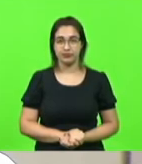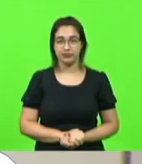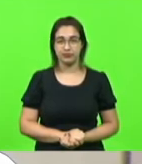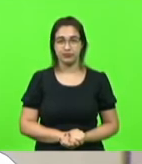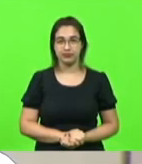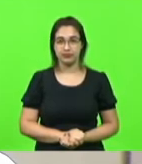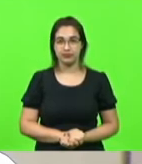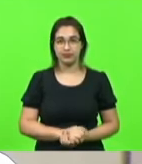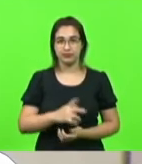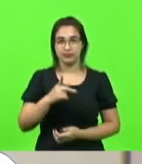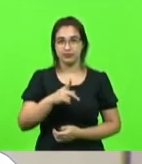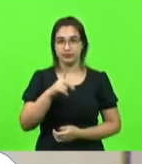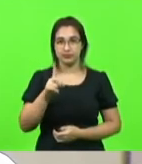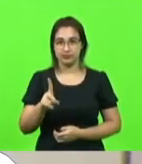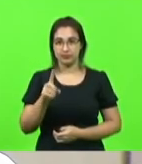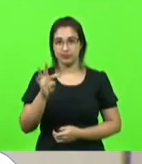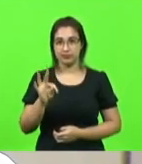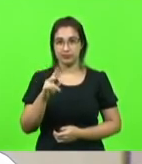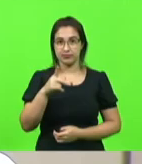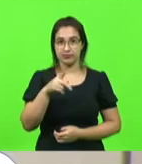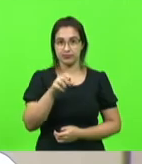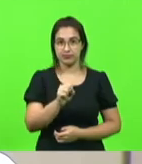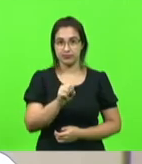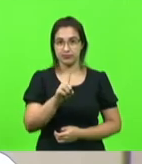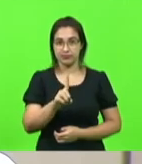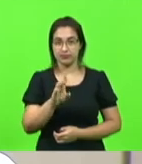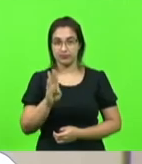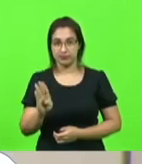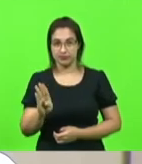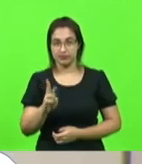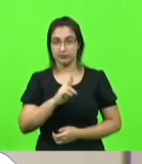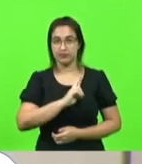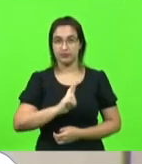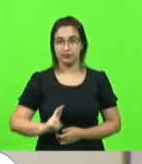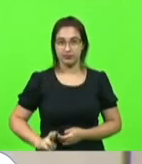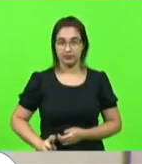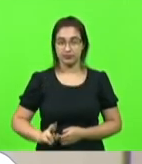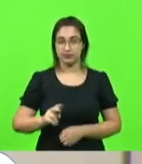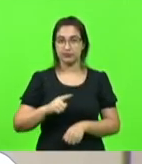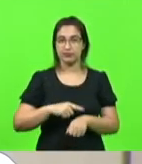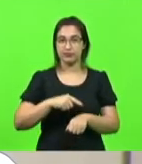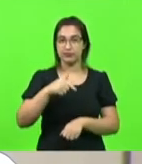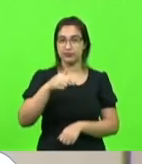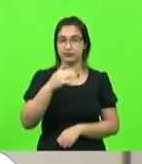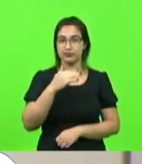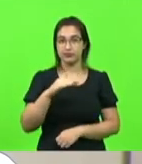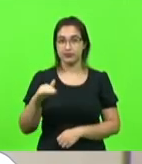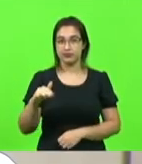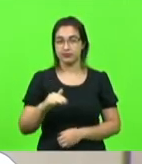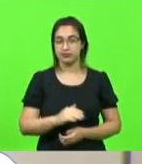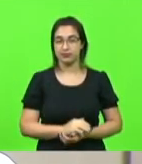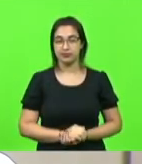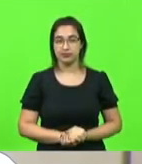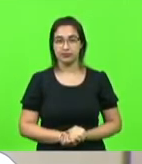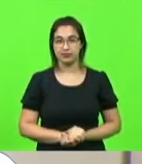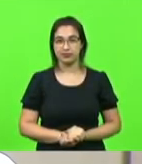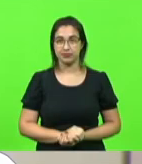Bloco PDT, PSDB, Republicanos, por 7 minutos e 30 segundos.